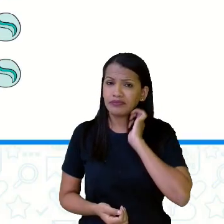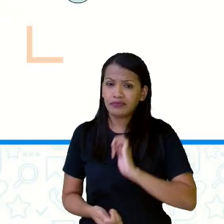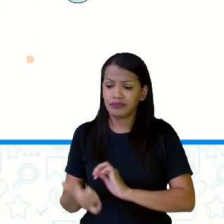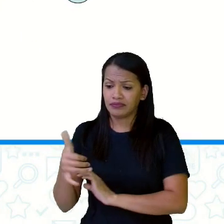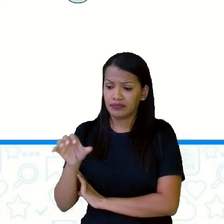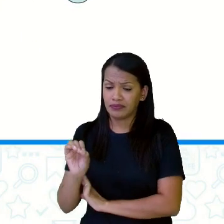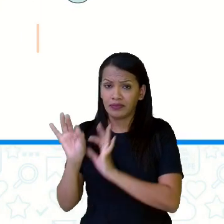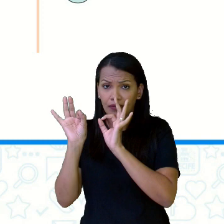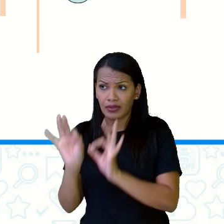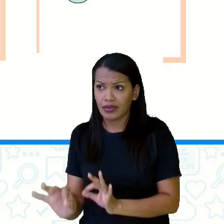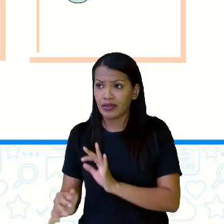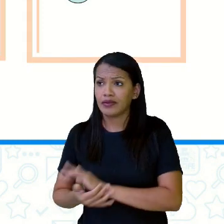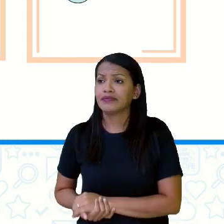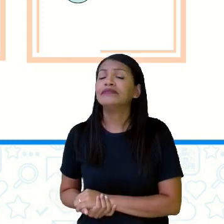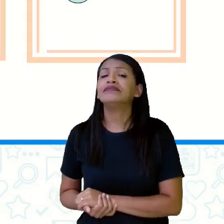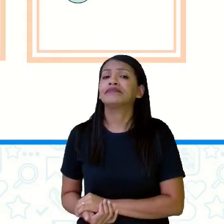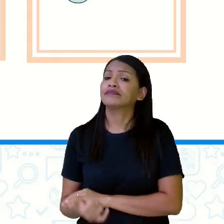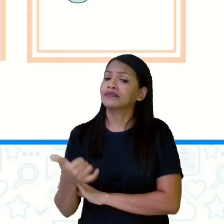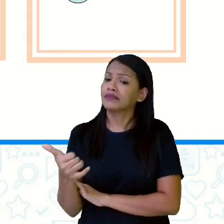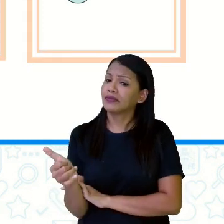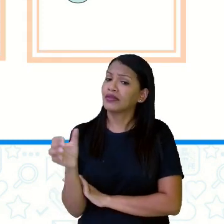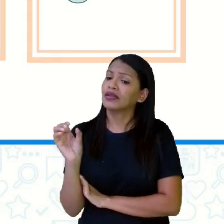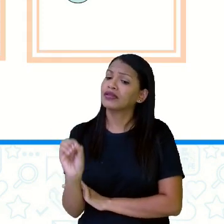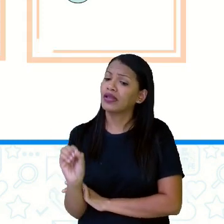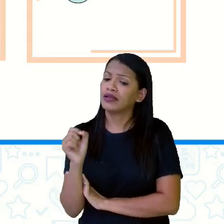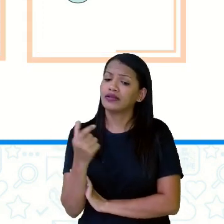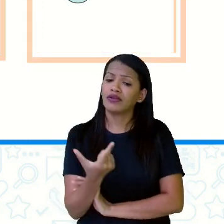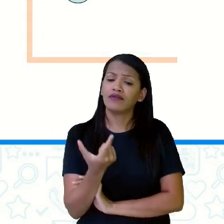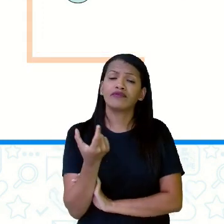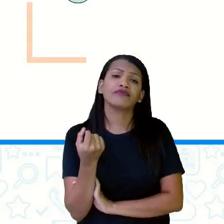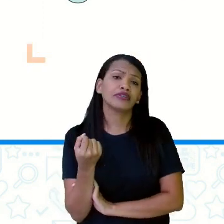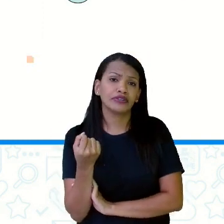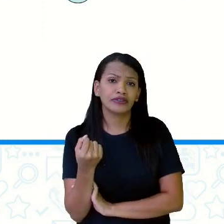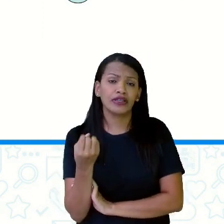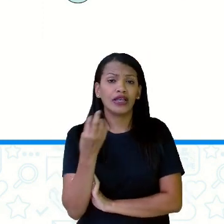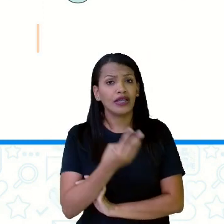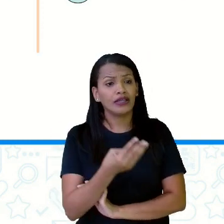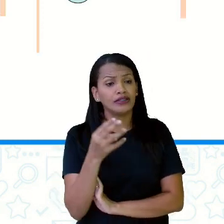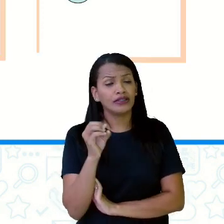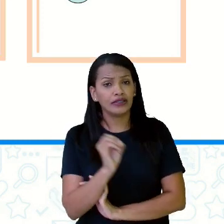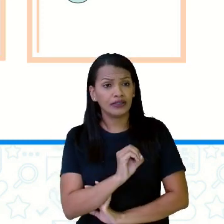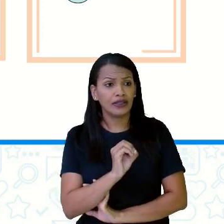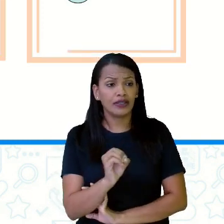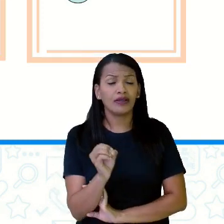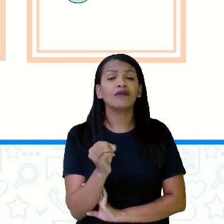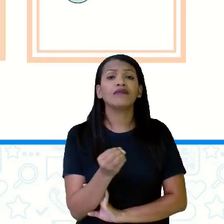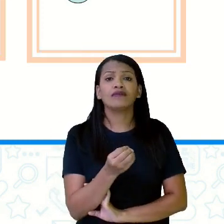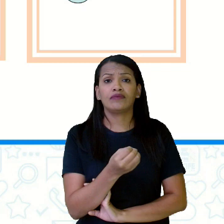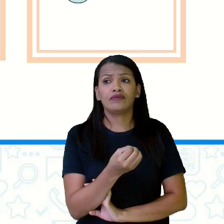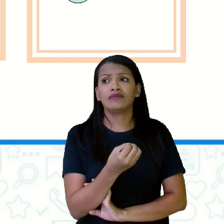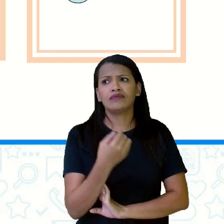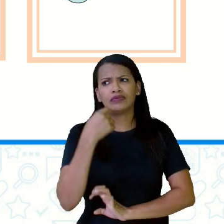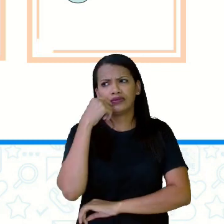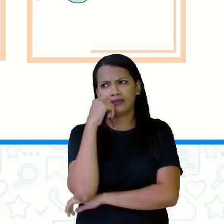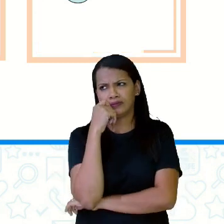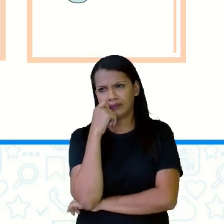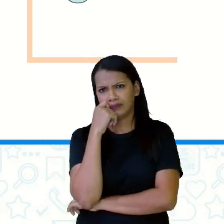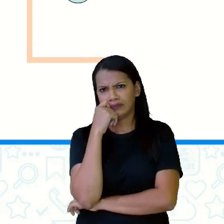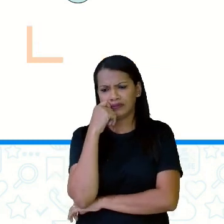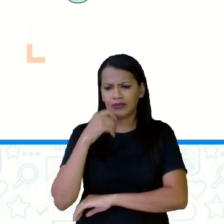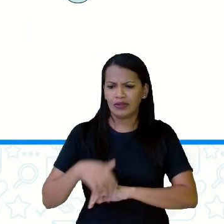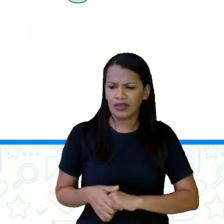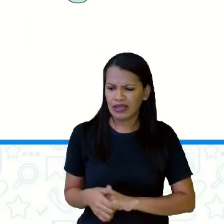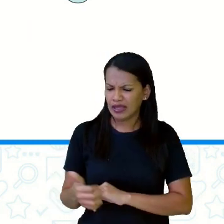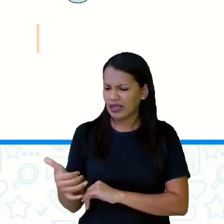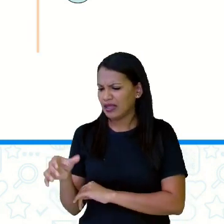certo? Ó, 10, 20, 30 e 5. Hoje, professor, agrupamento